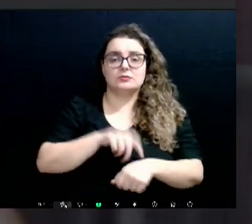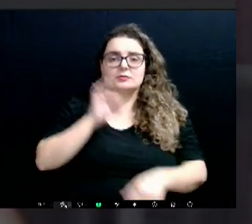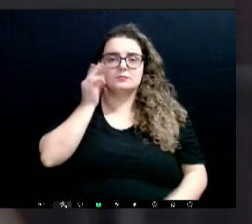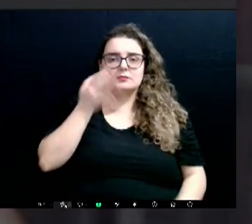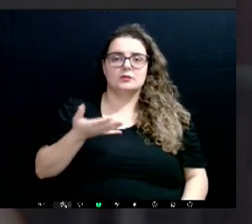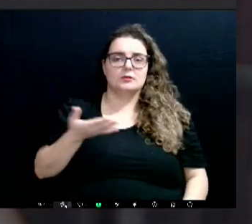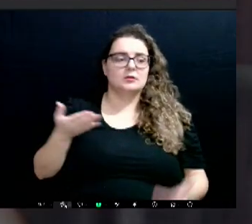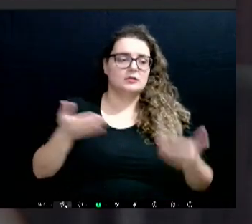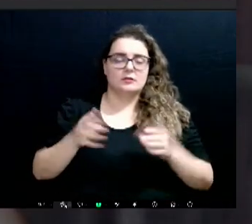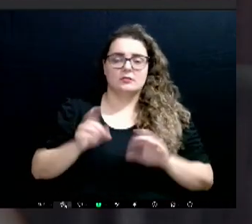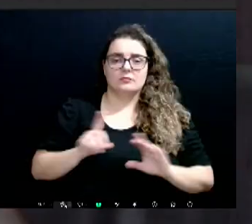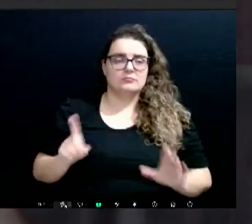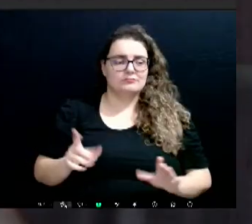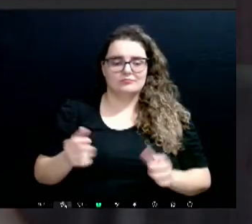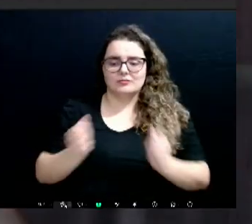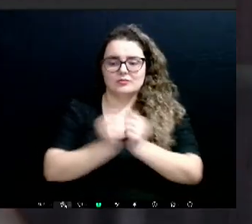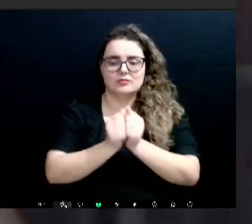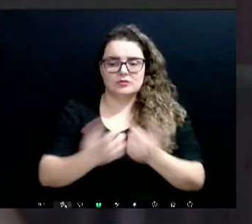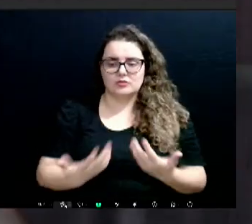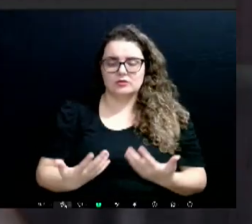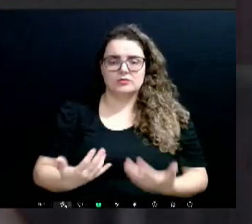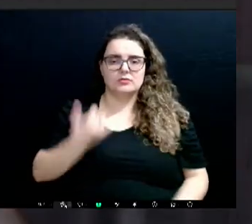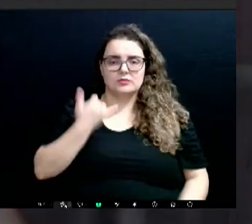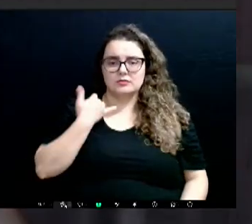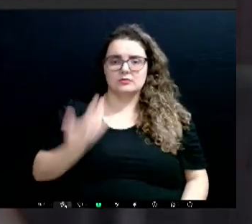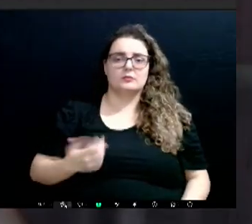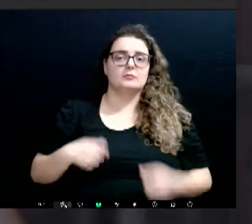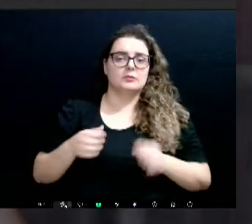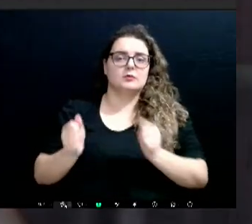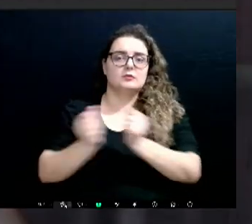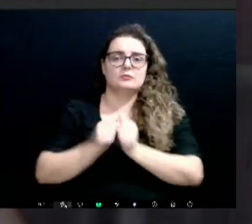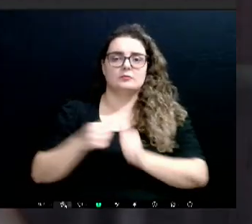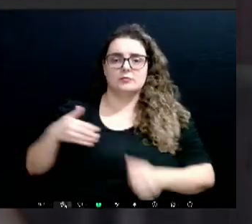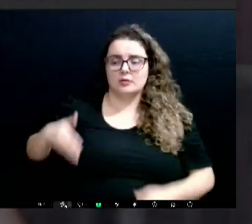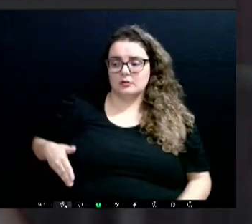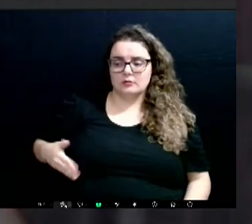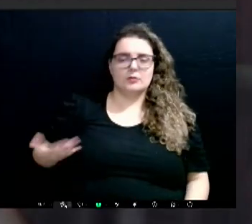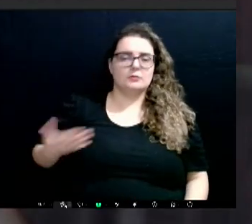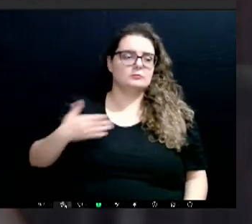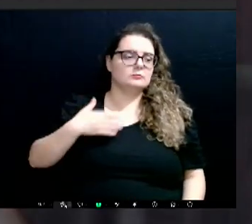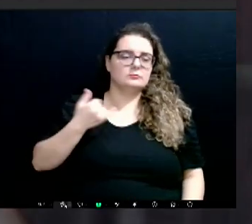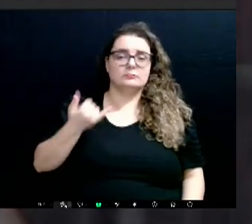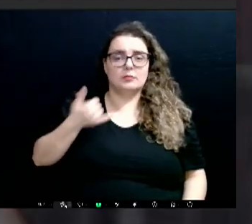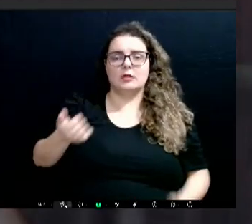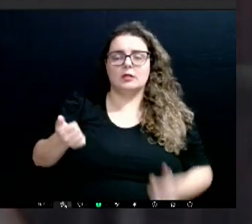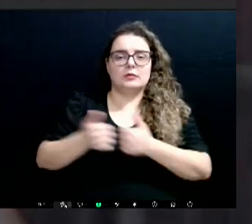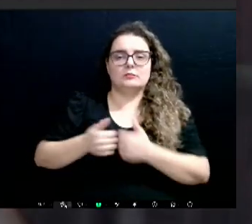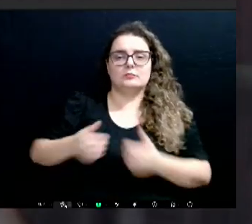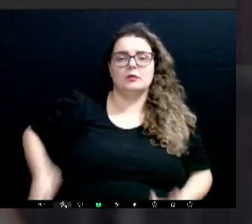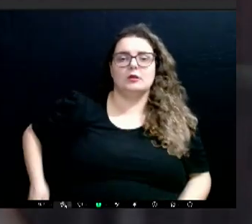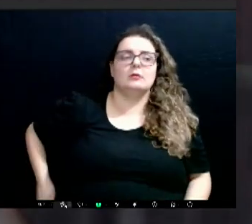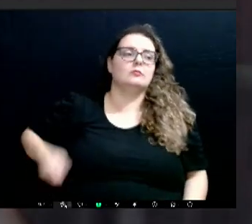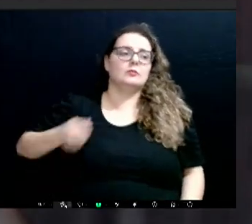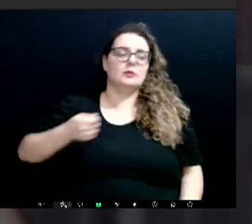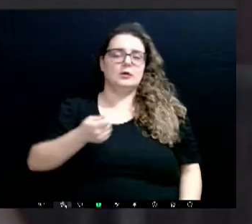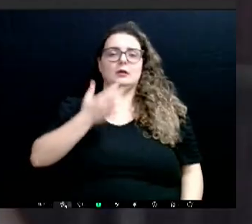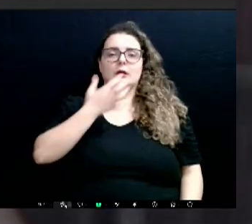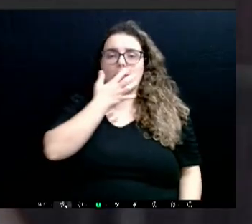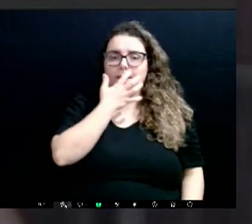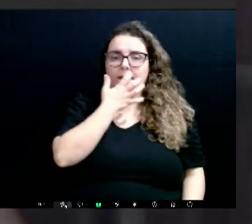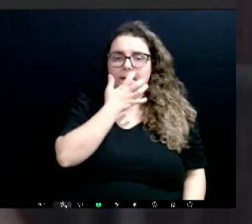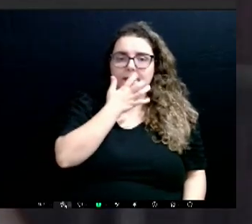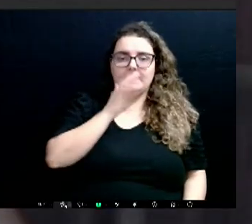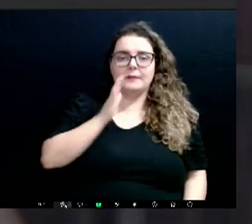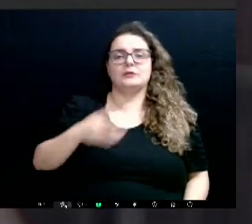e essa angústia vem mais, eu preciso estar com o celular, ou na bolsa, ou perto, no bolso, para qualquer coisa eu pego e já faço esse